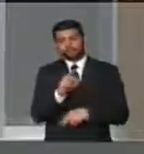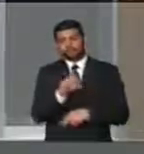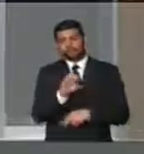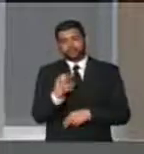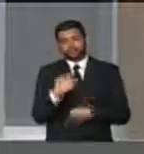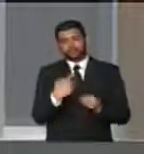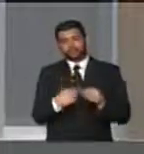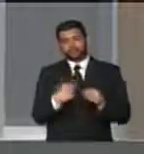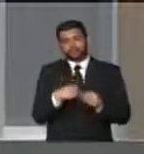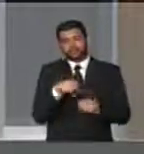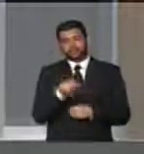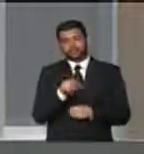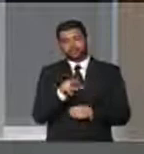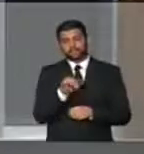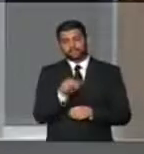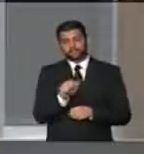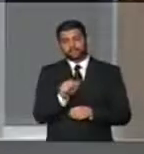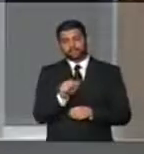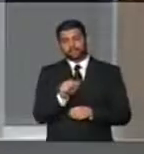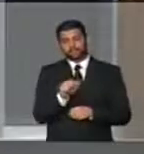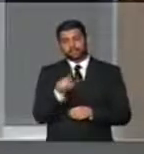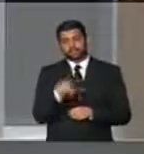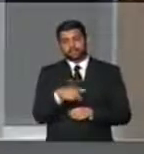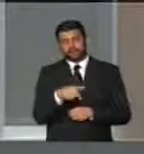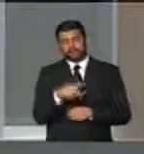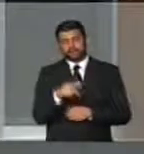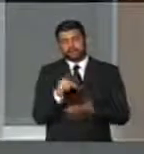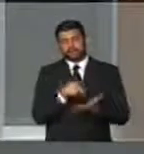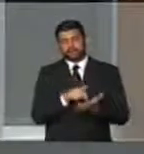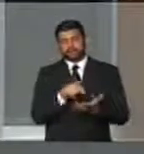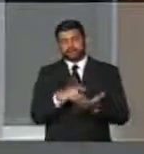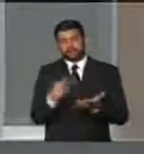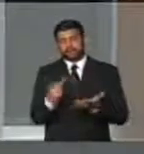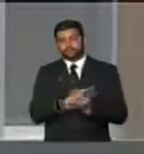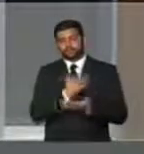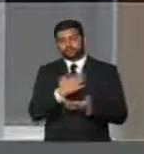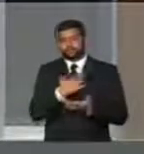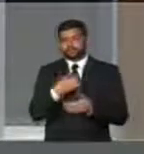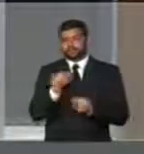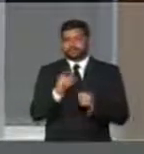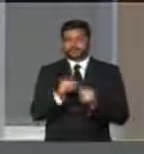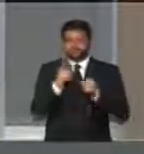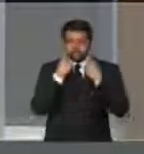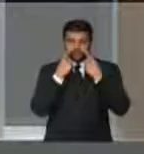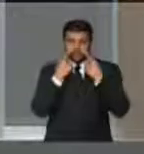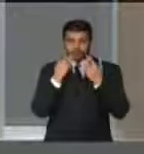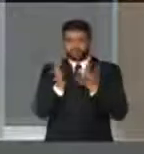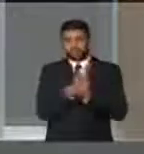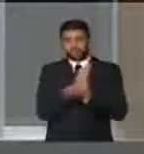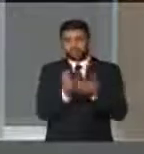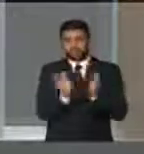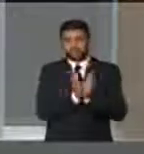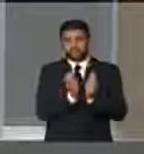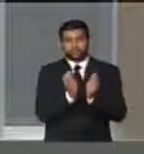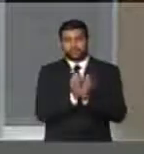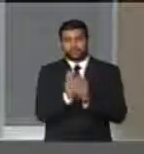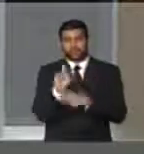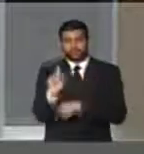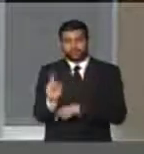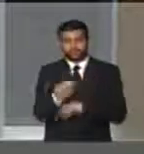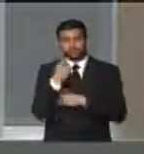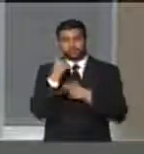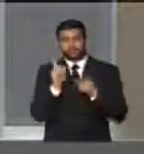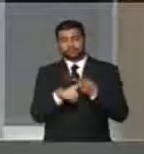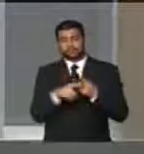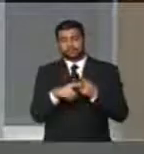e na cidade de Mariana, que foi realmente algo de fazer chorar as comunidades, os